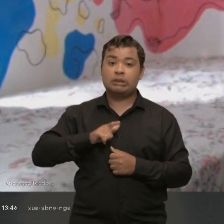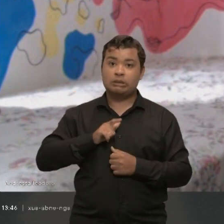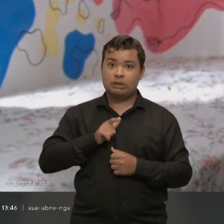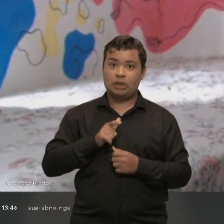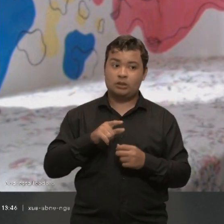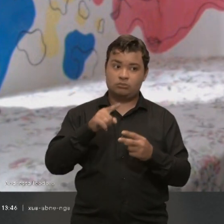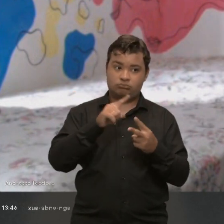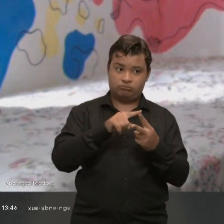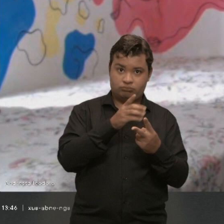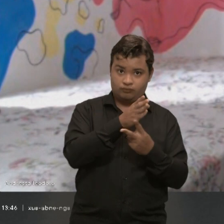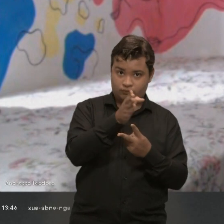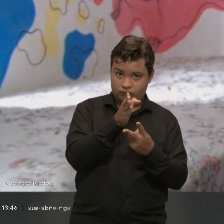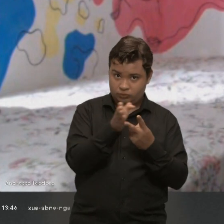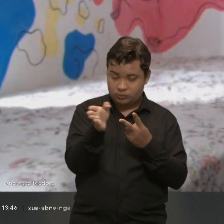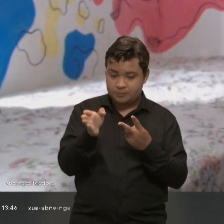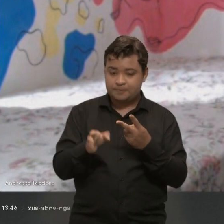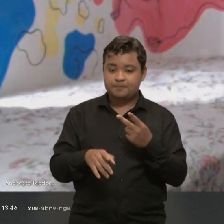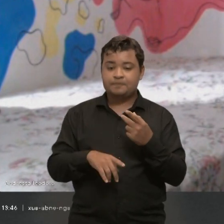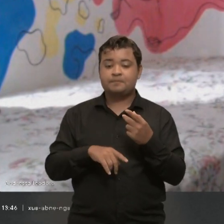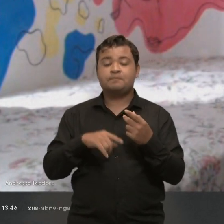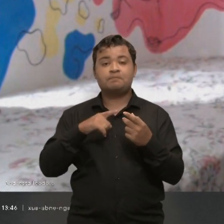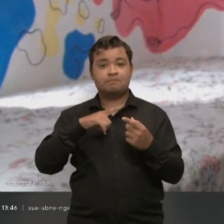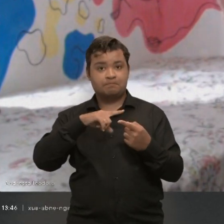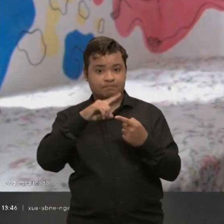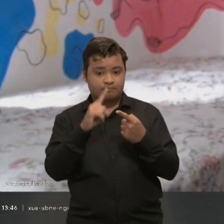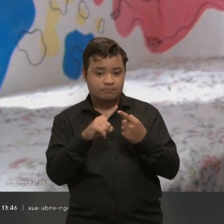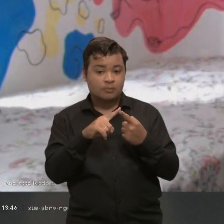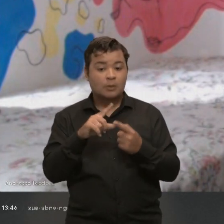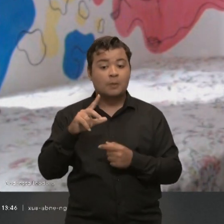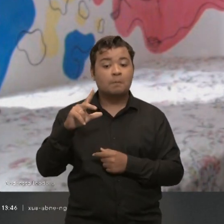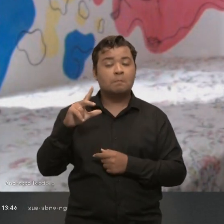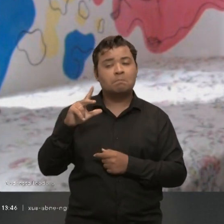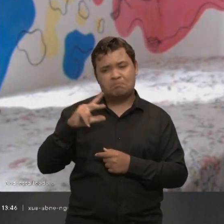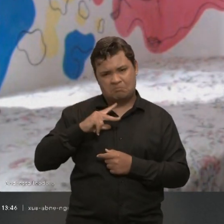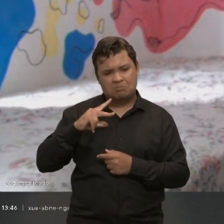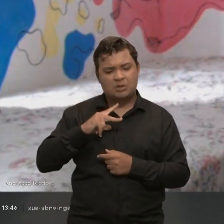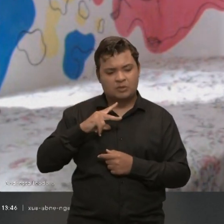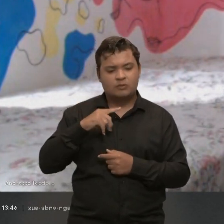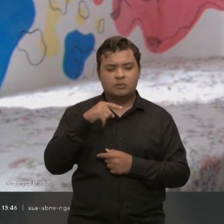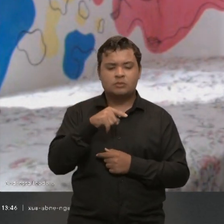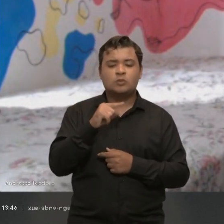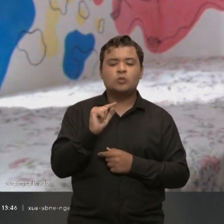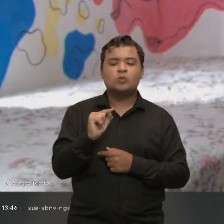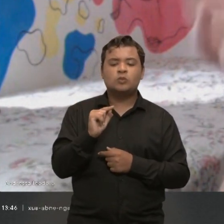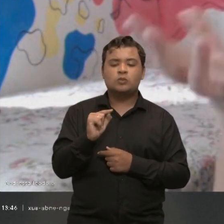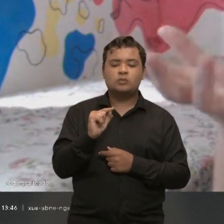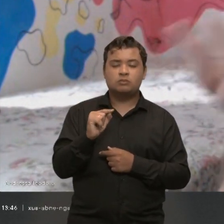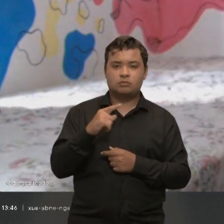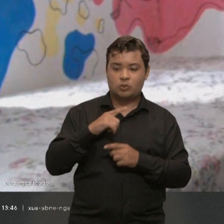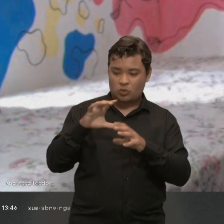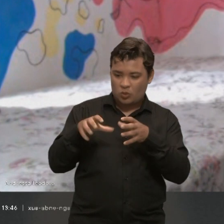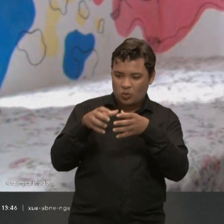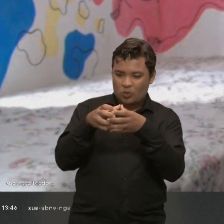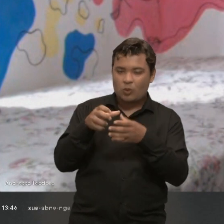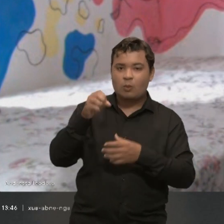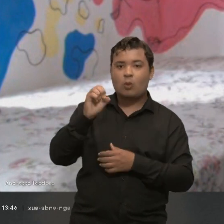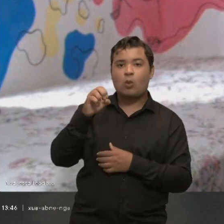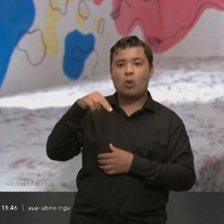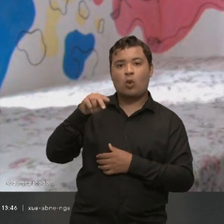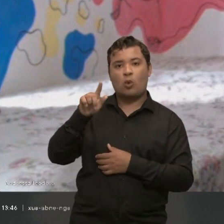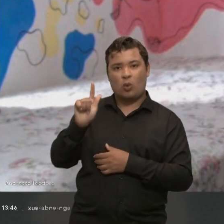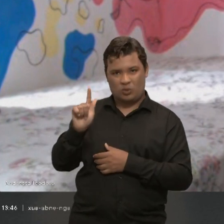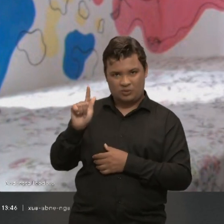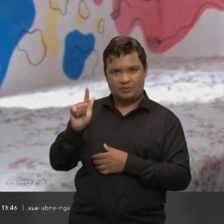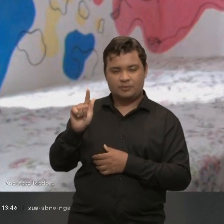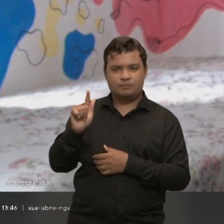iniciativa. A gente tem iniciativas privadas, que geralmente são ONGs, ou